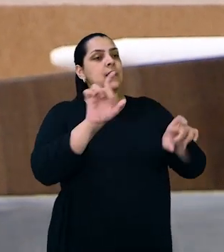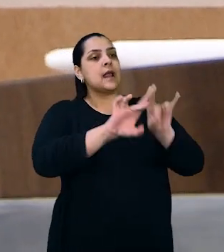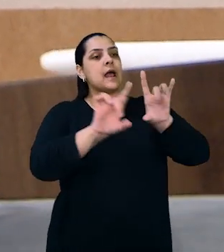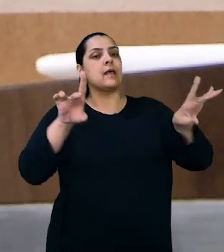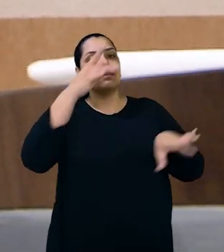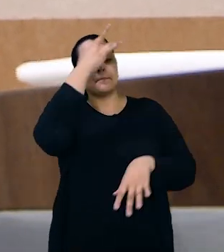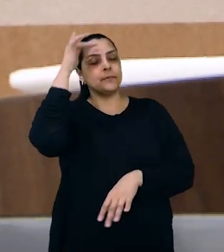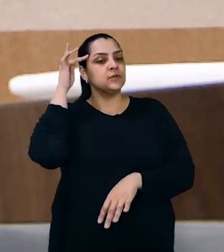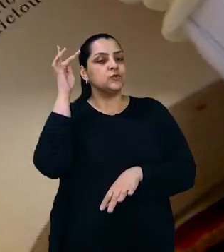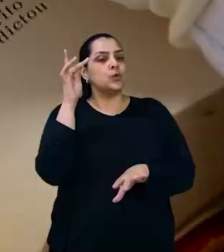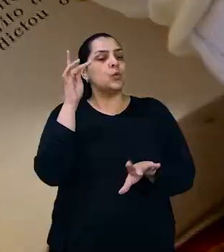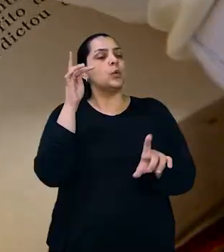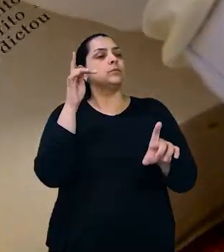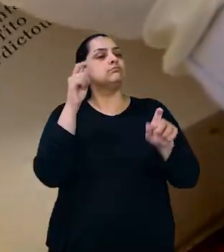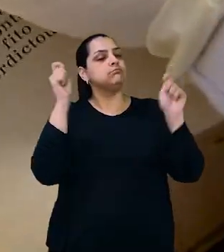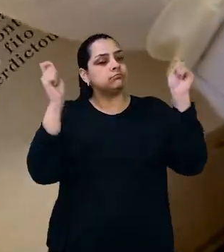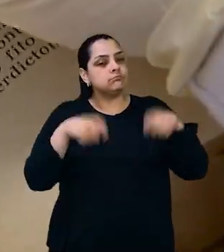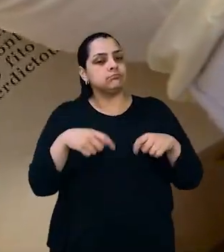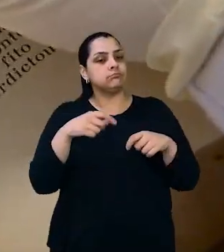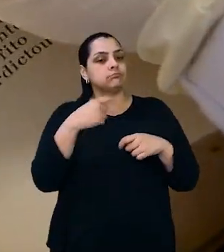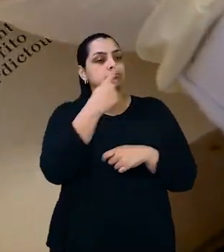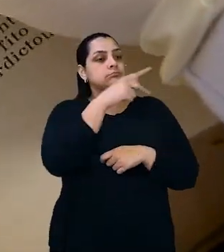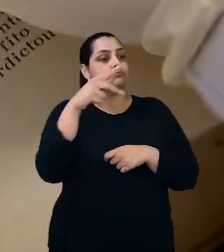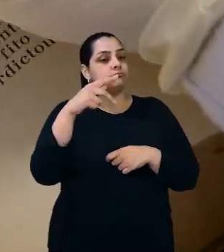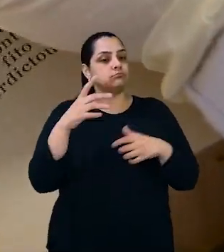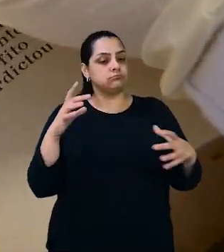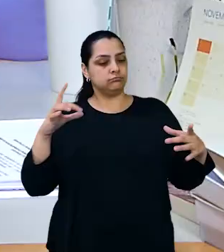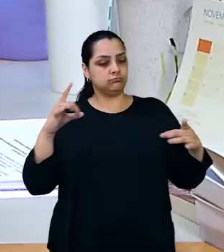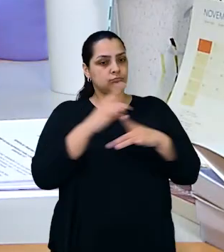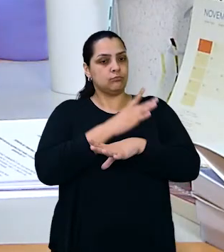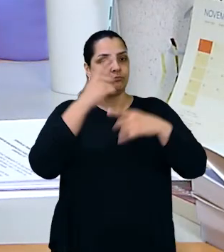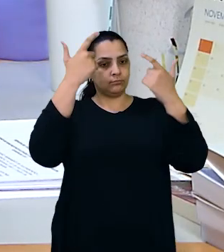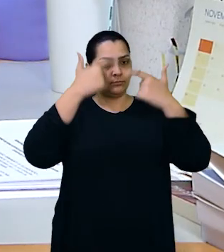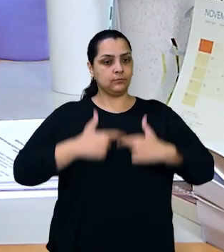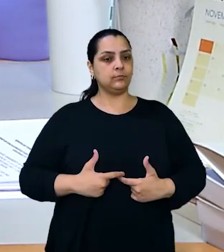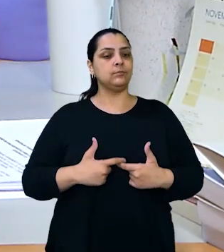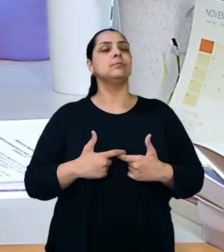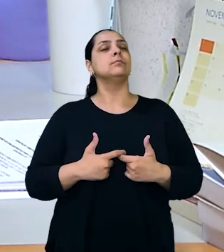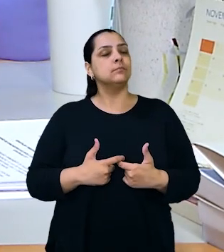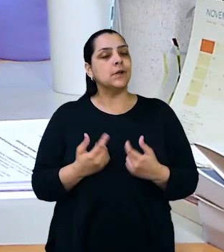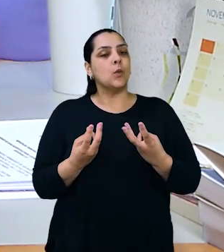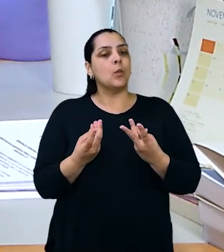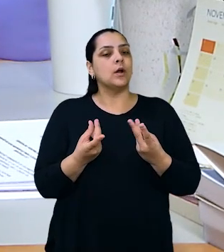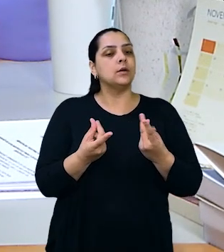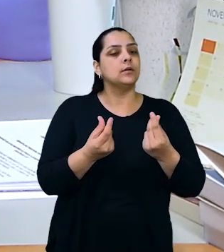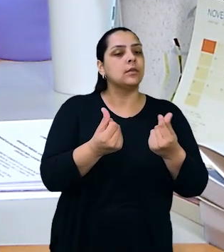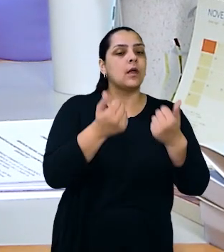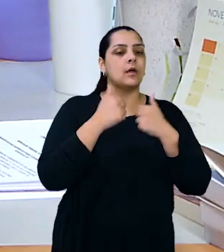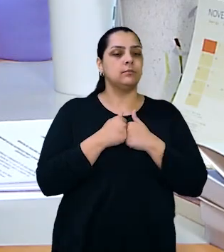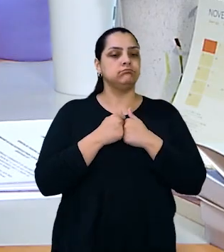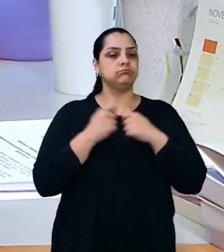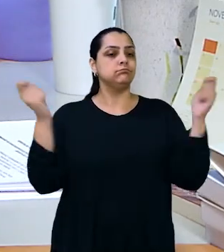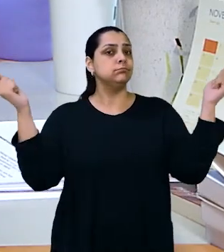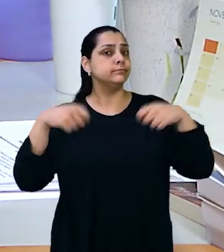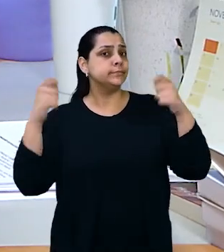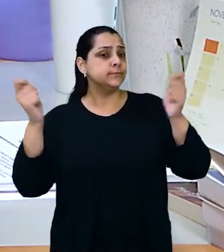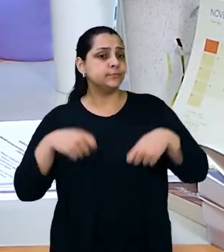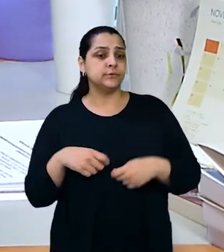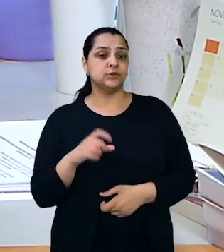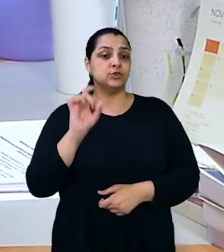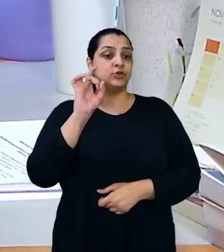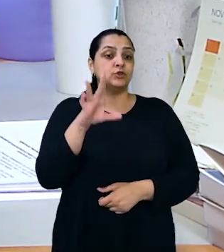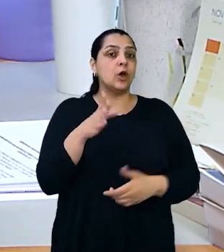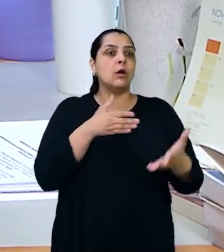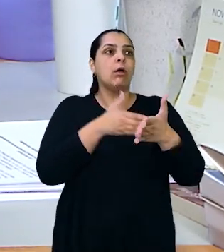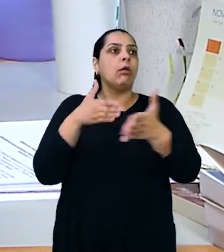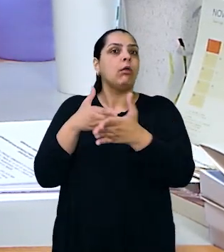pessoa ela é composta da sua completude, das suas qualidades, das suas capacidades, não apenas das